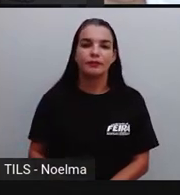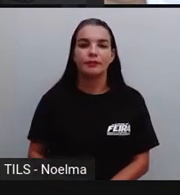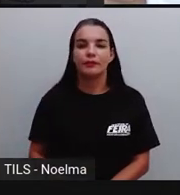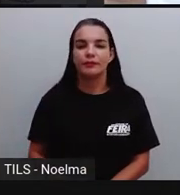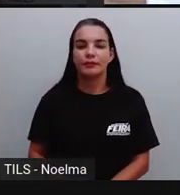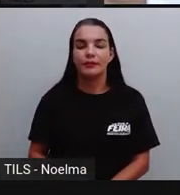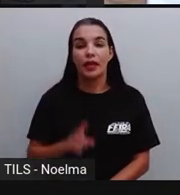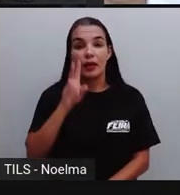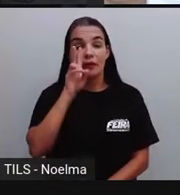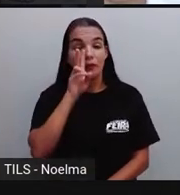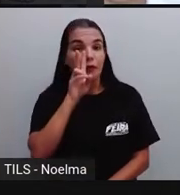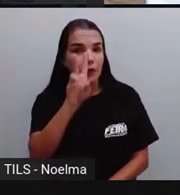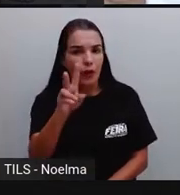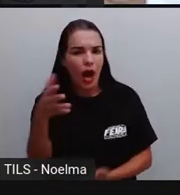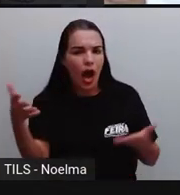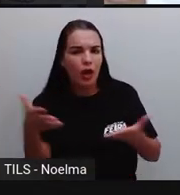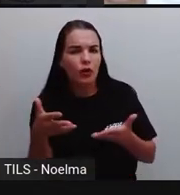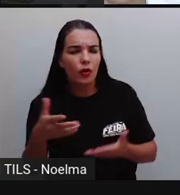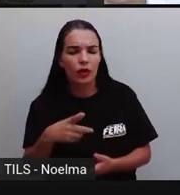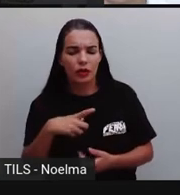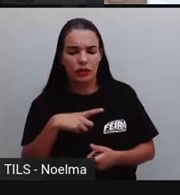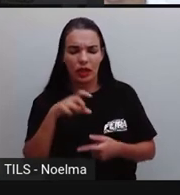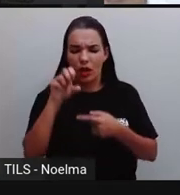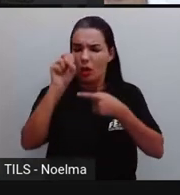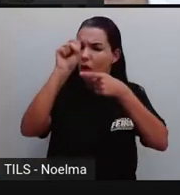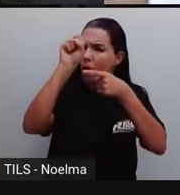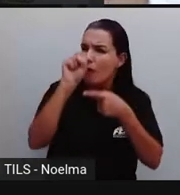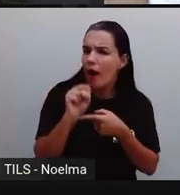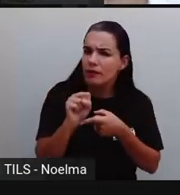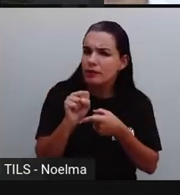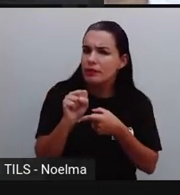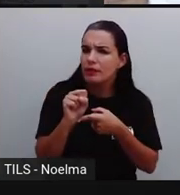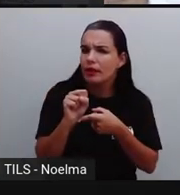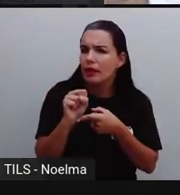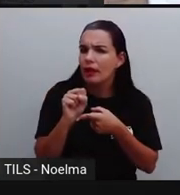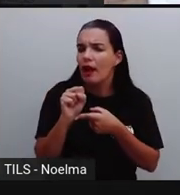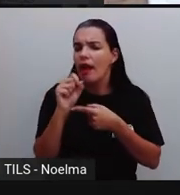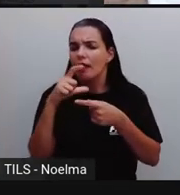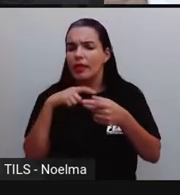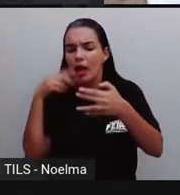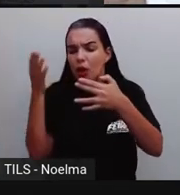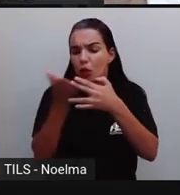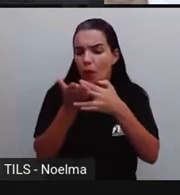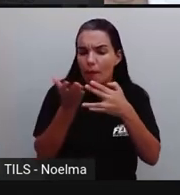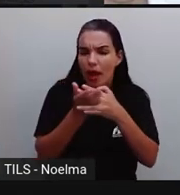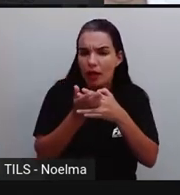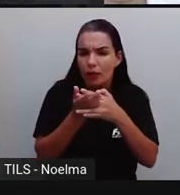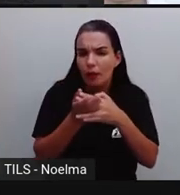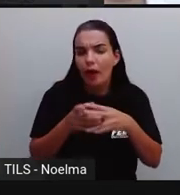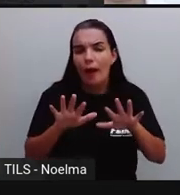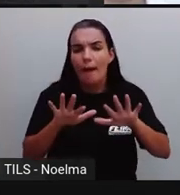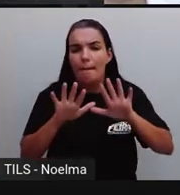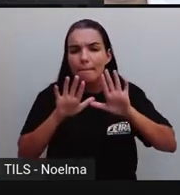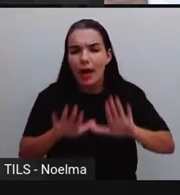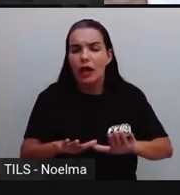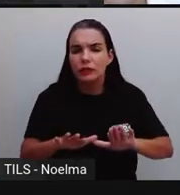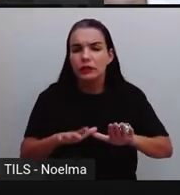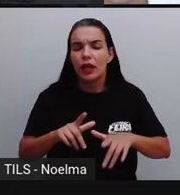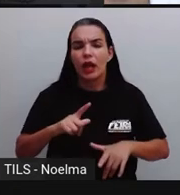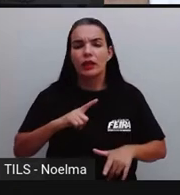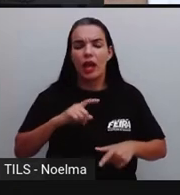rosa. Então, observem que nessa situação aqui, a letra